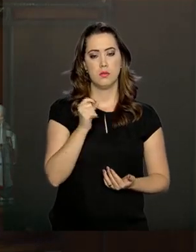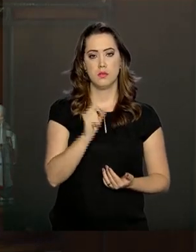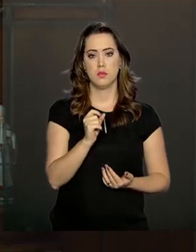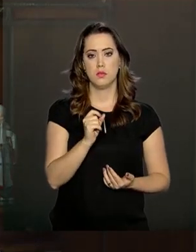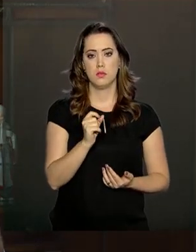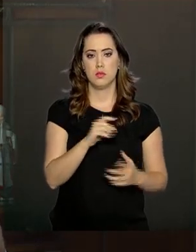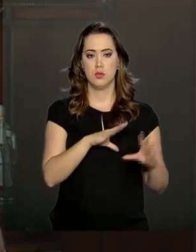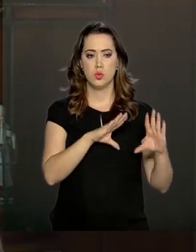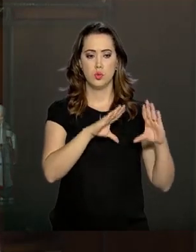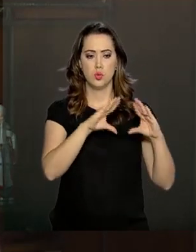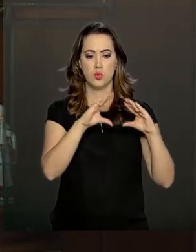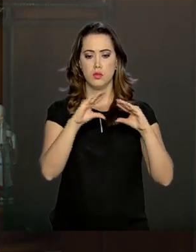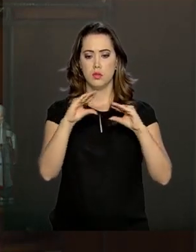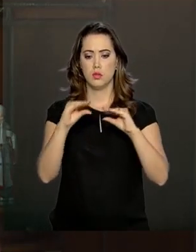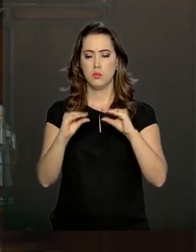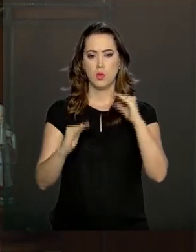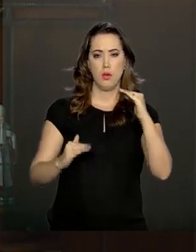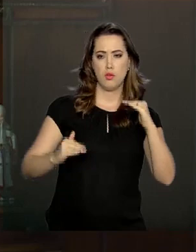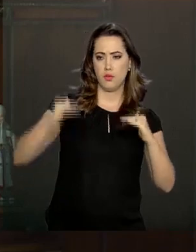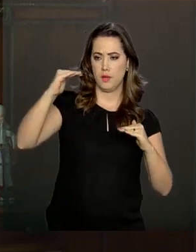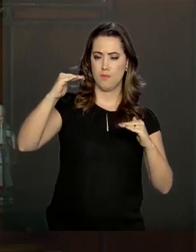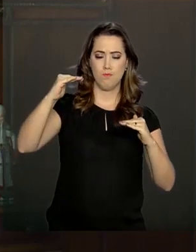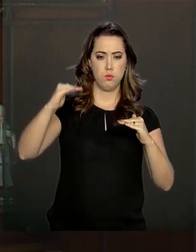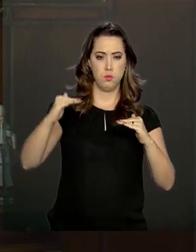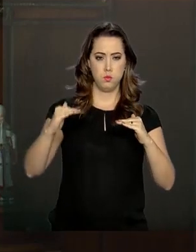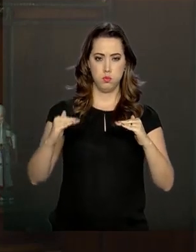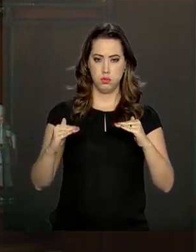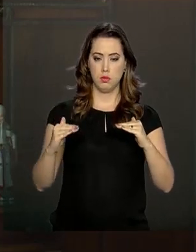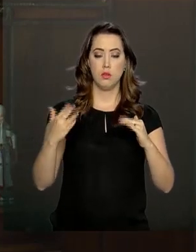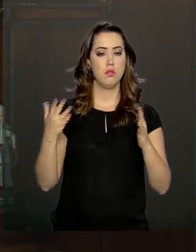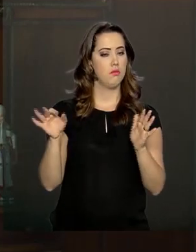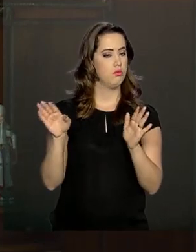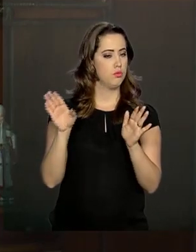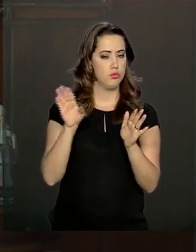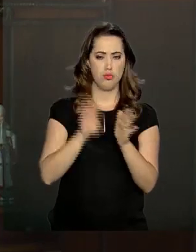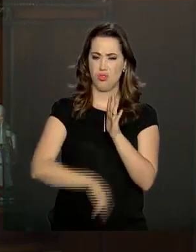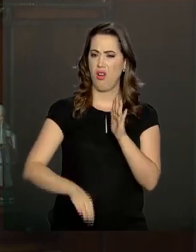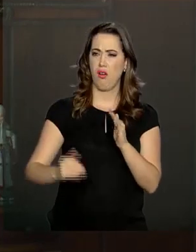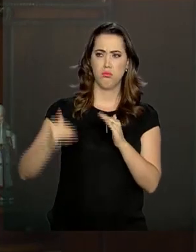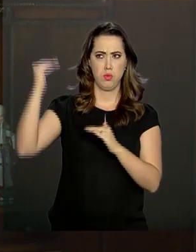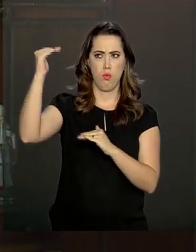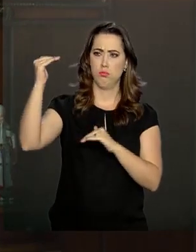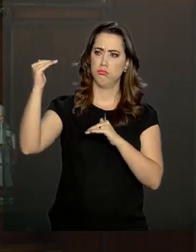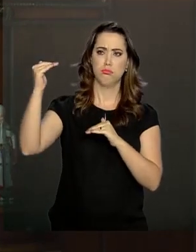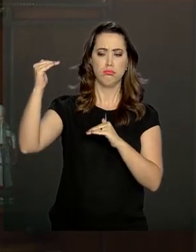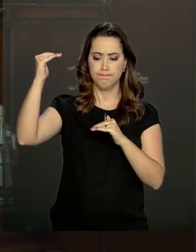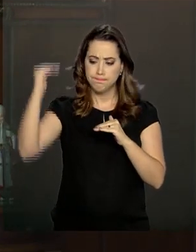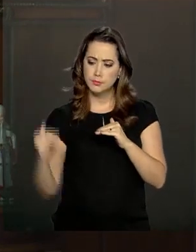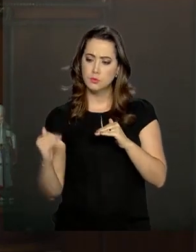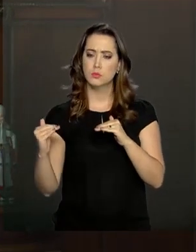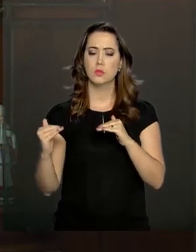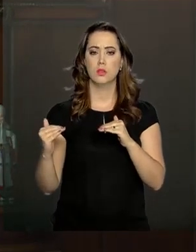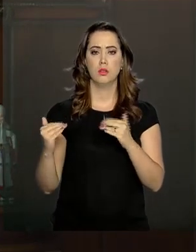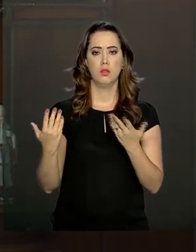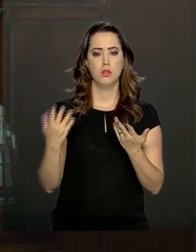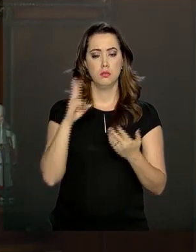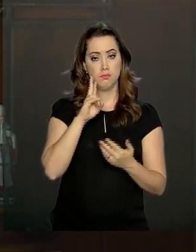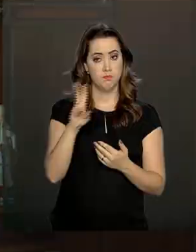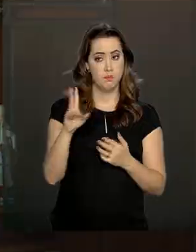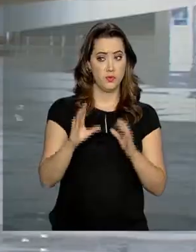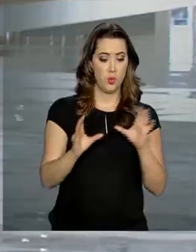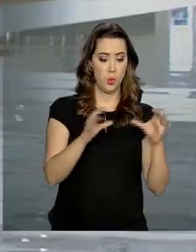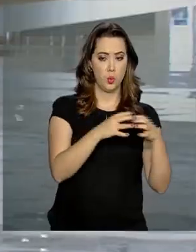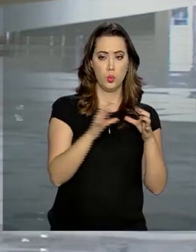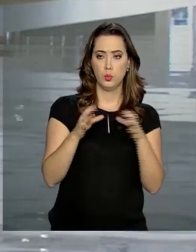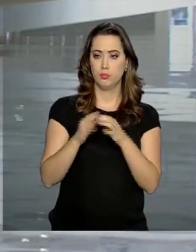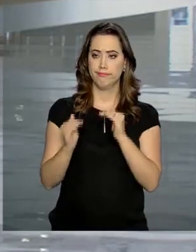reduzir as desigualdades e remover os privilégios. Havia muitos privilégios. Uma disparidade muito grande.